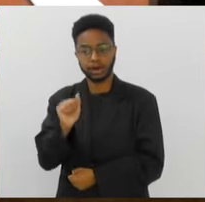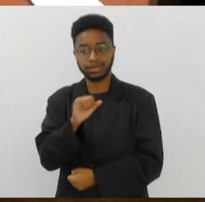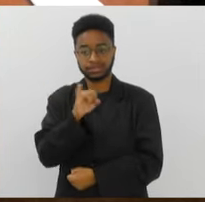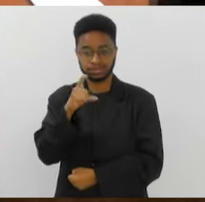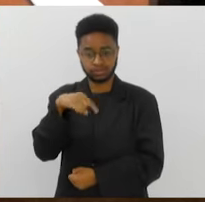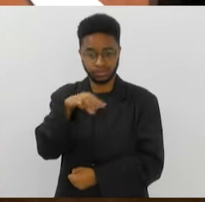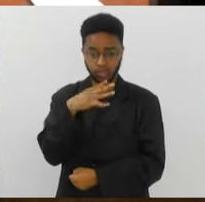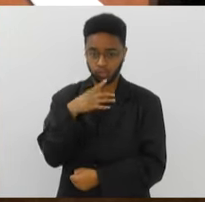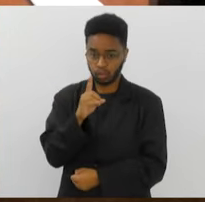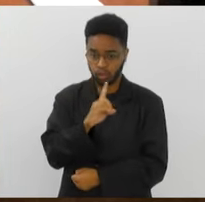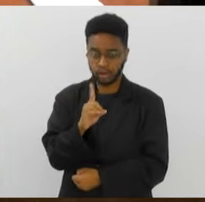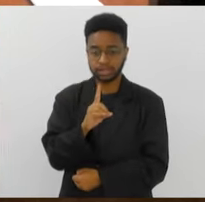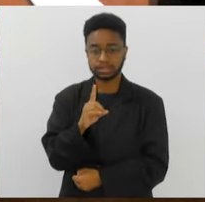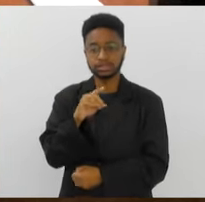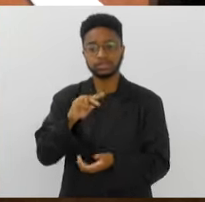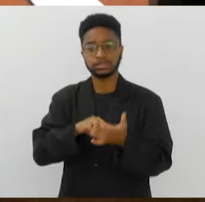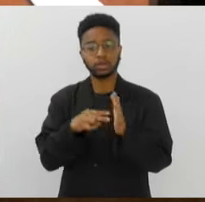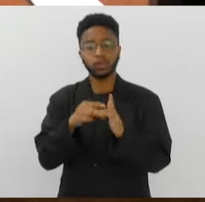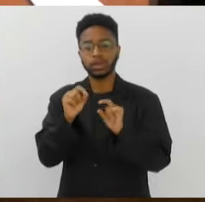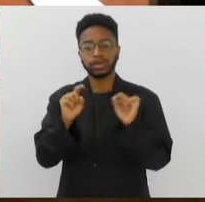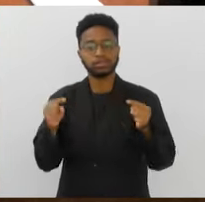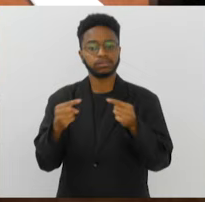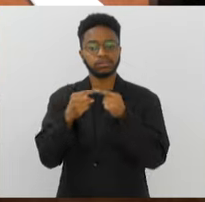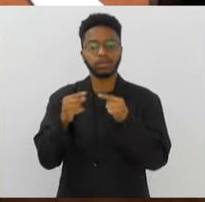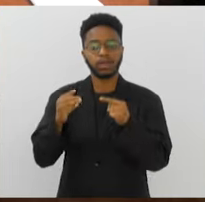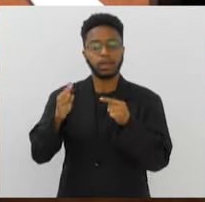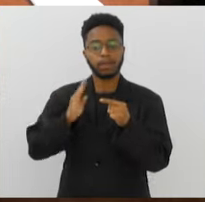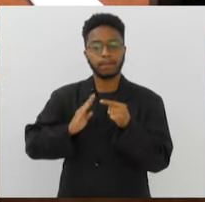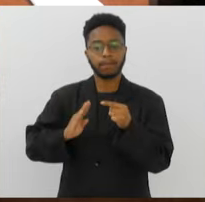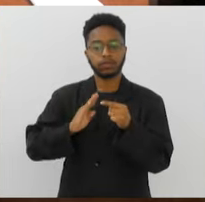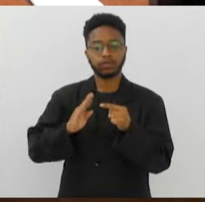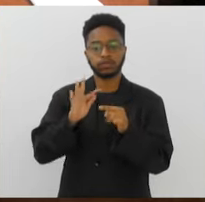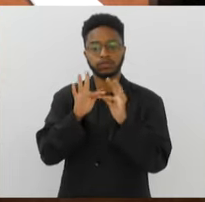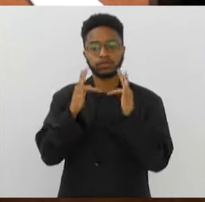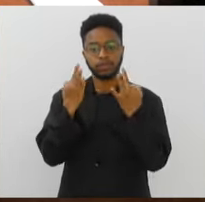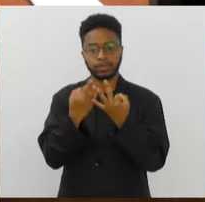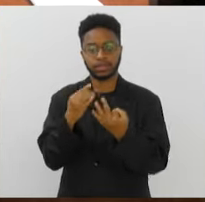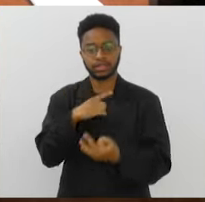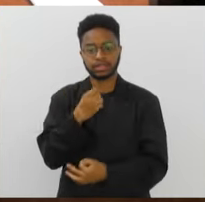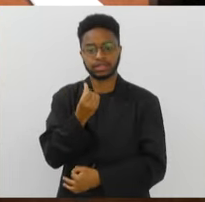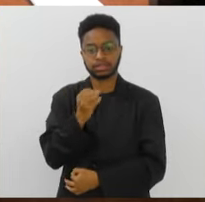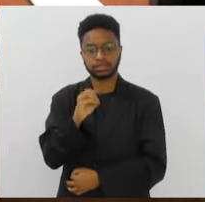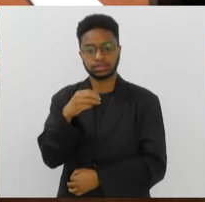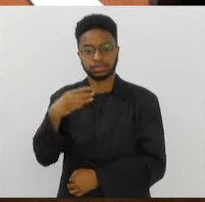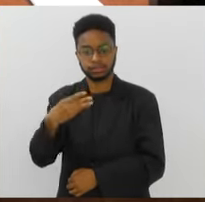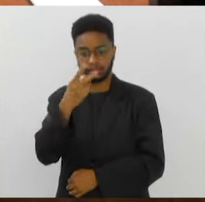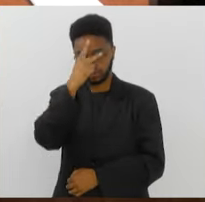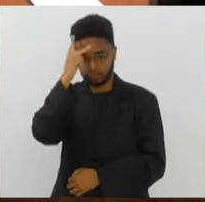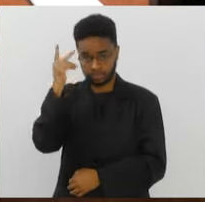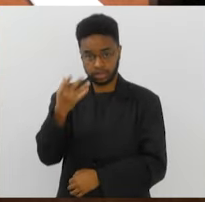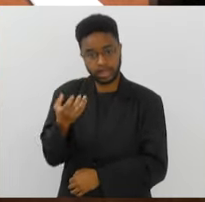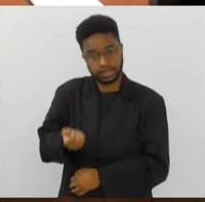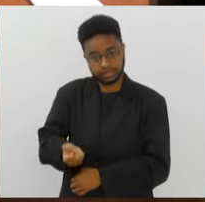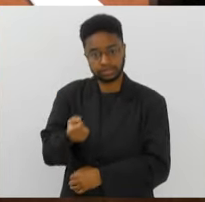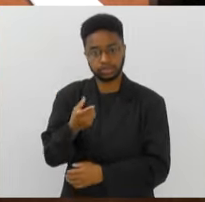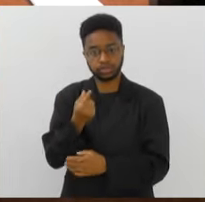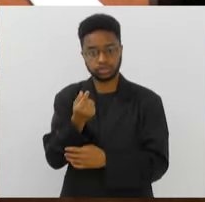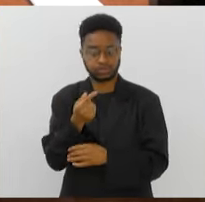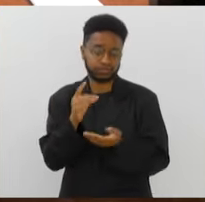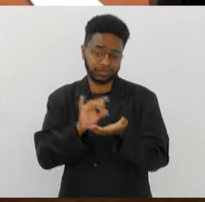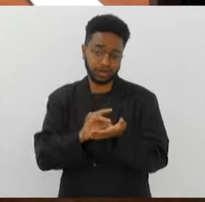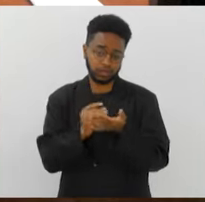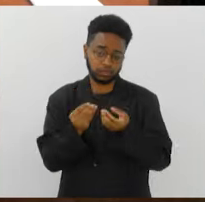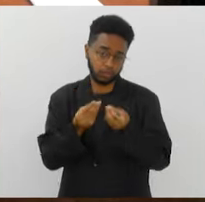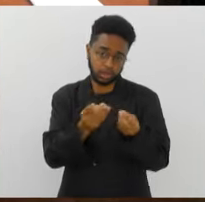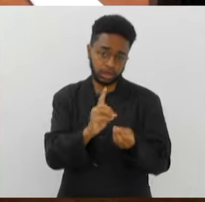Mumbuca é os mesmos moldes do Bolsa Família. Ou seja, 603 pessoas recebendo, ou melhor, não está